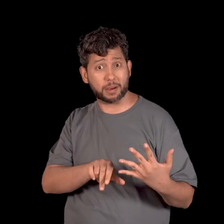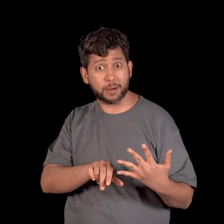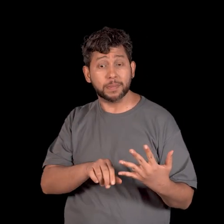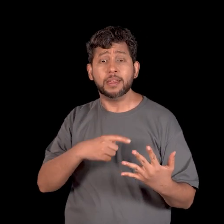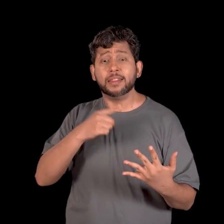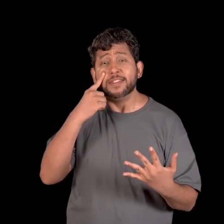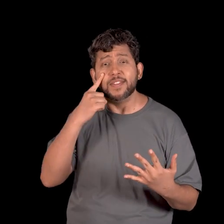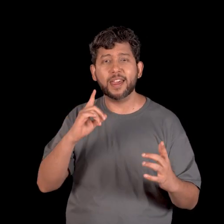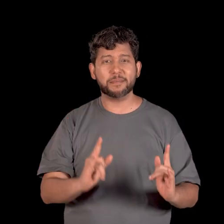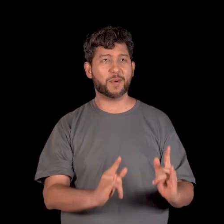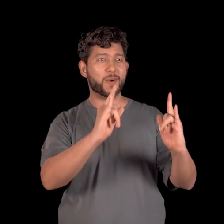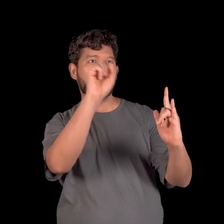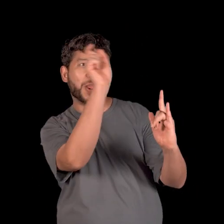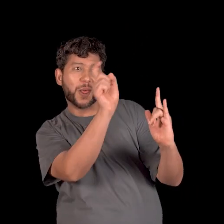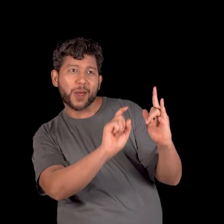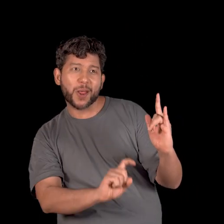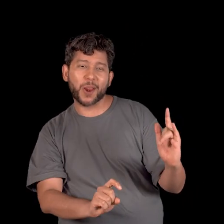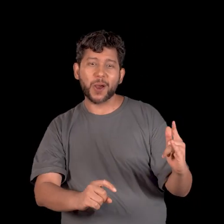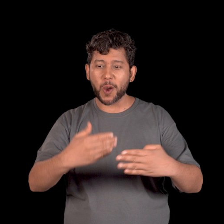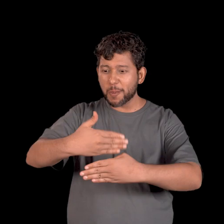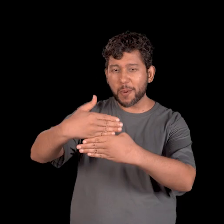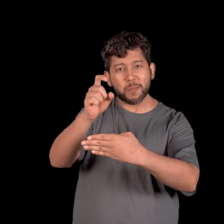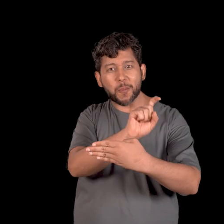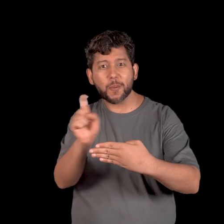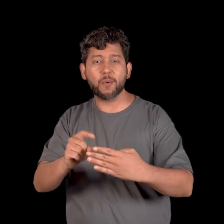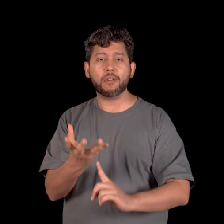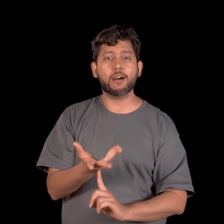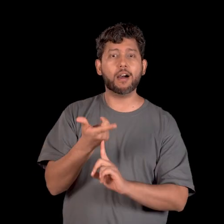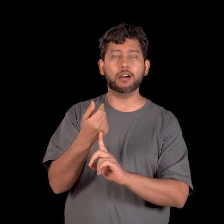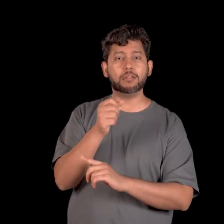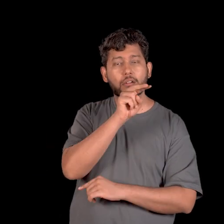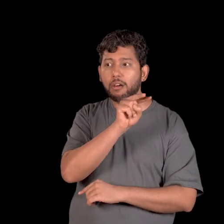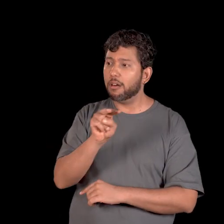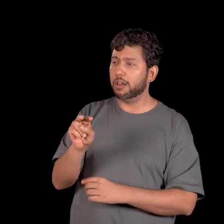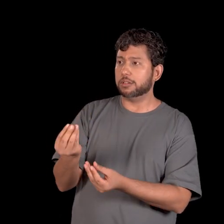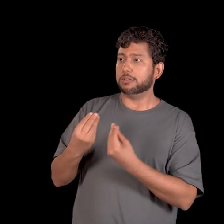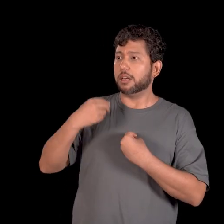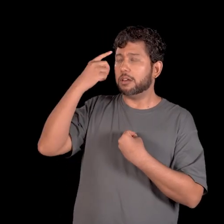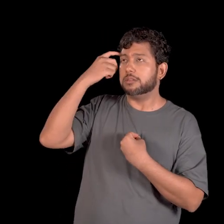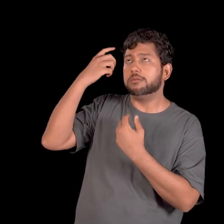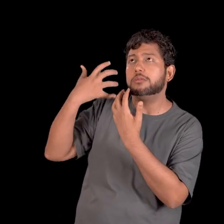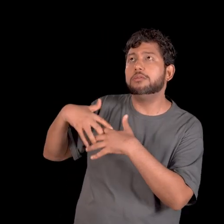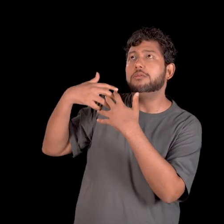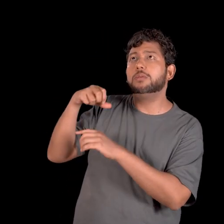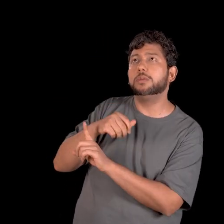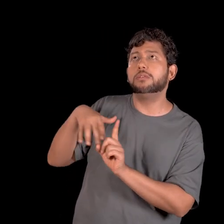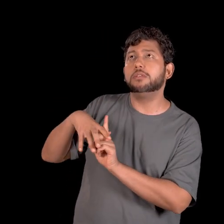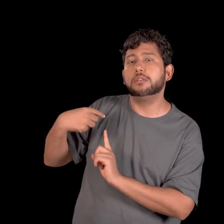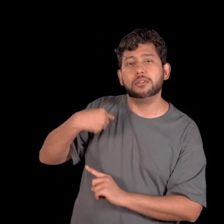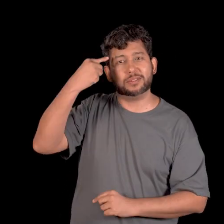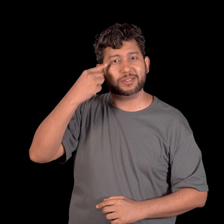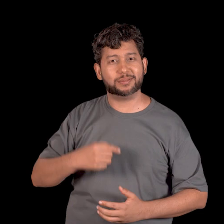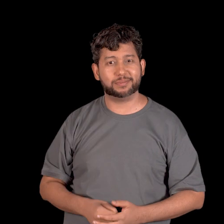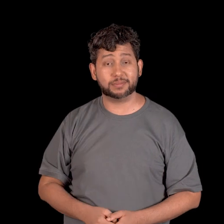gêmeos, Cobra, Alex Sena e Alexandre Orion, colorim muros e paredes e nos encantam com sua arte, que pode nos fazer pensar sobre os